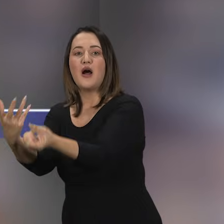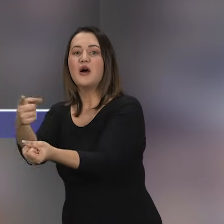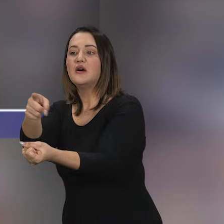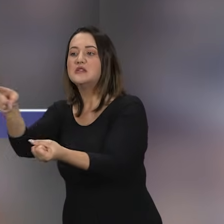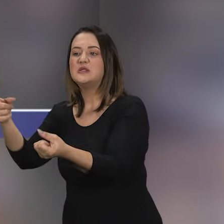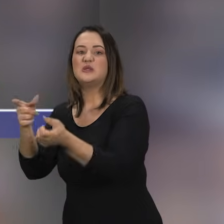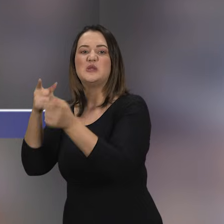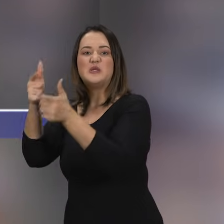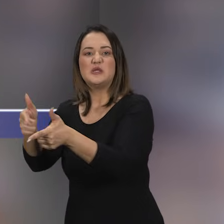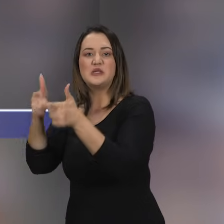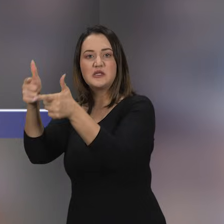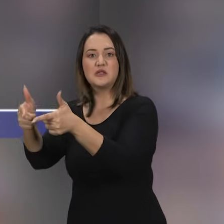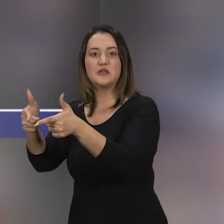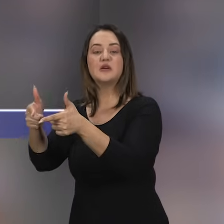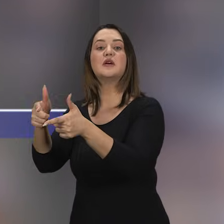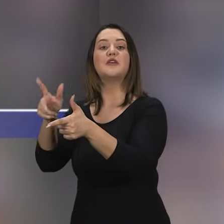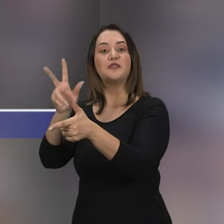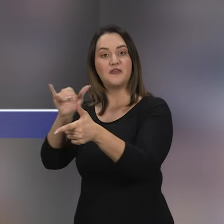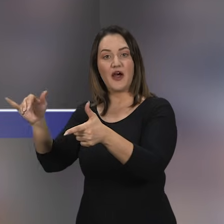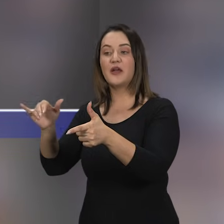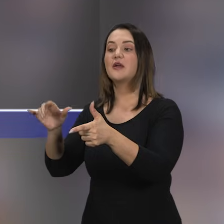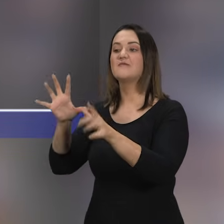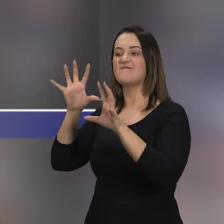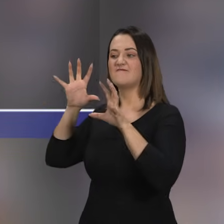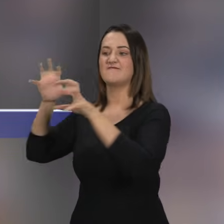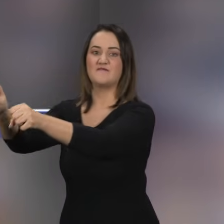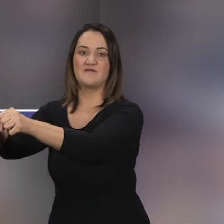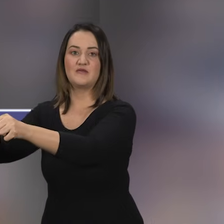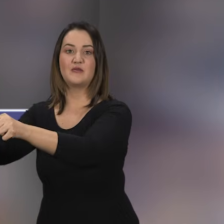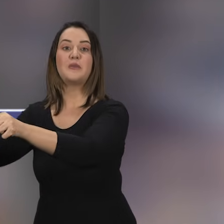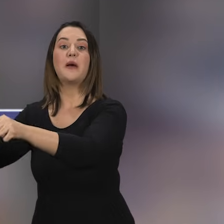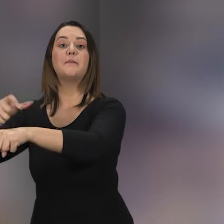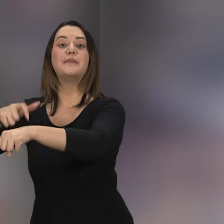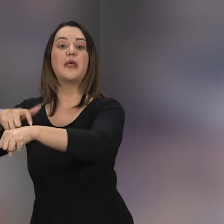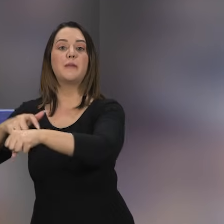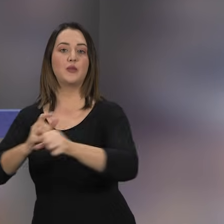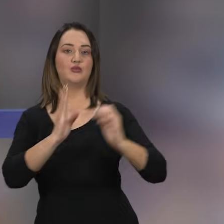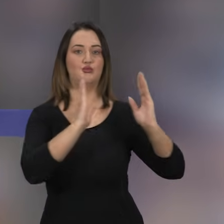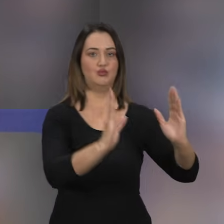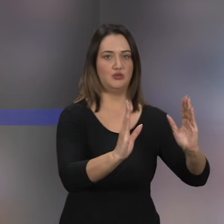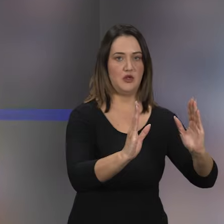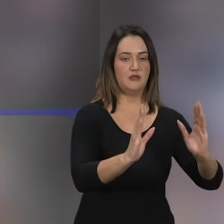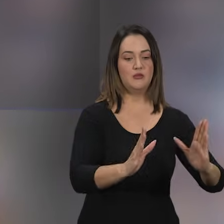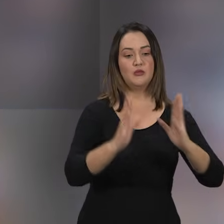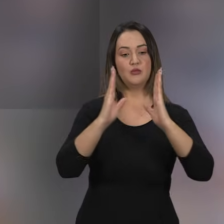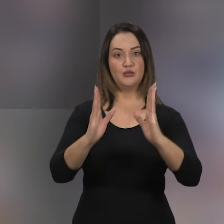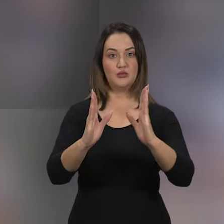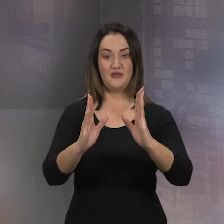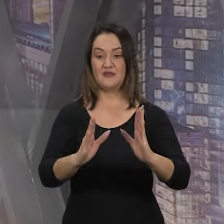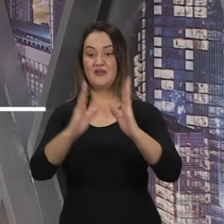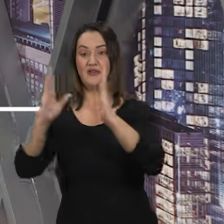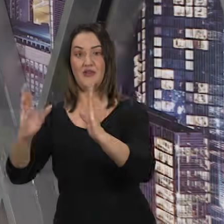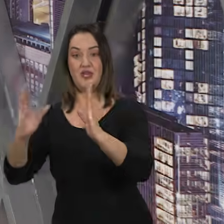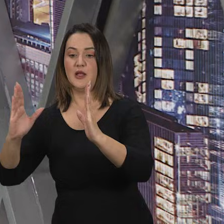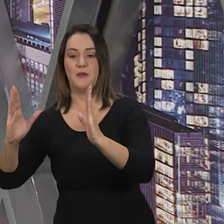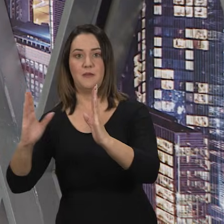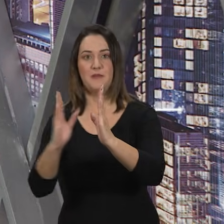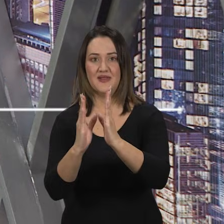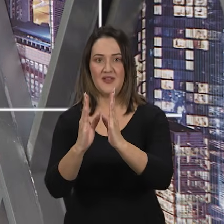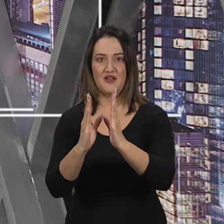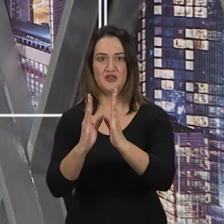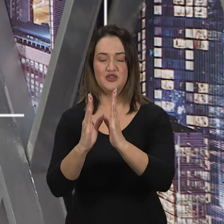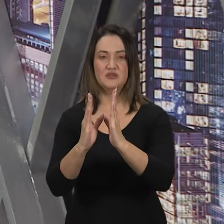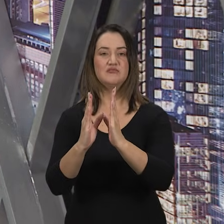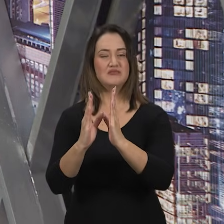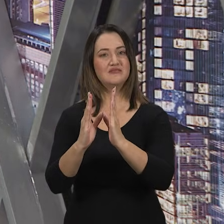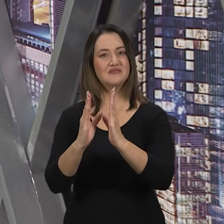e a lei, e os santos lhe serão entregues nas mãos por 1 tempo, 2 tempos e metade de 1 tempo.